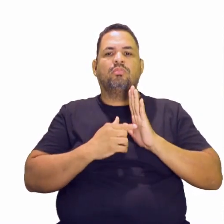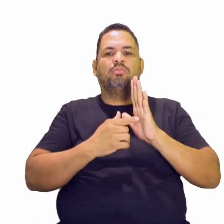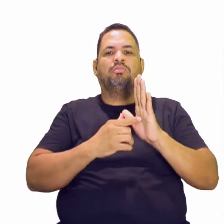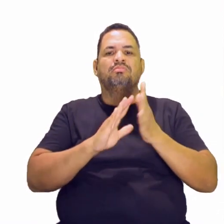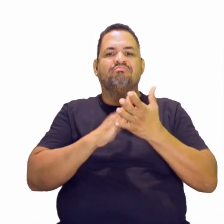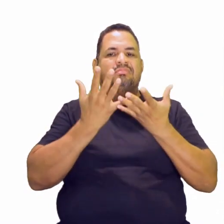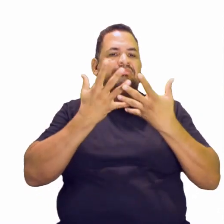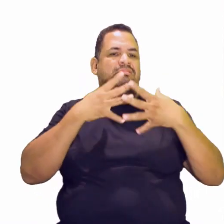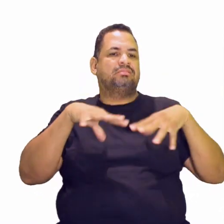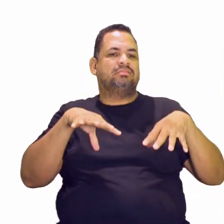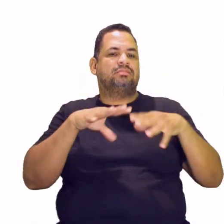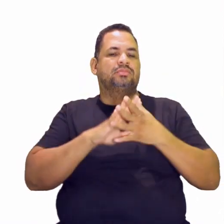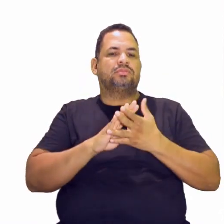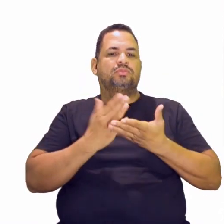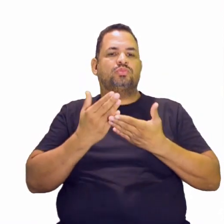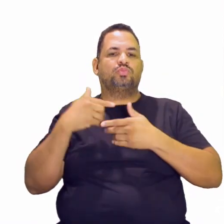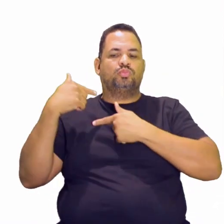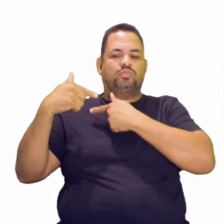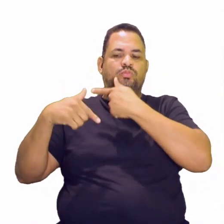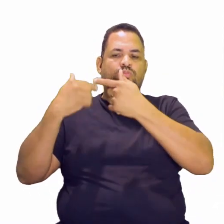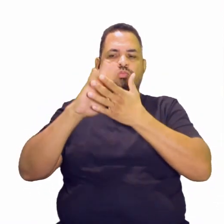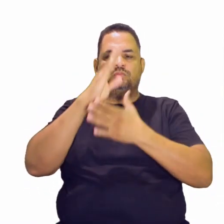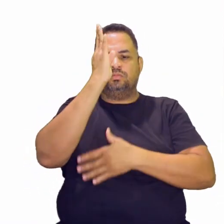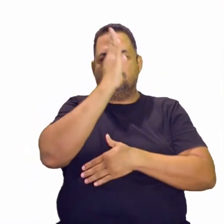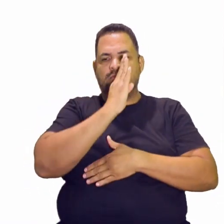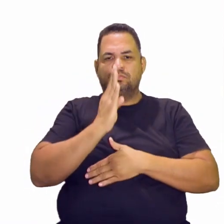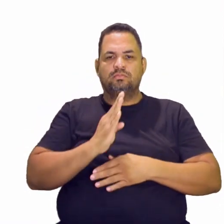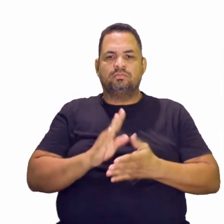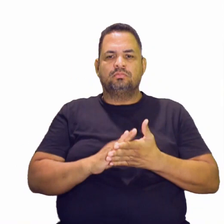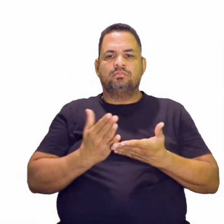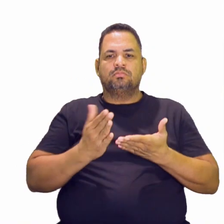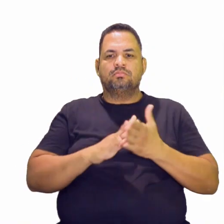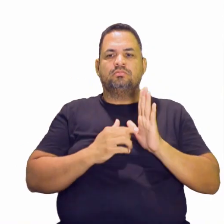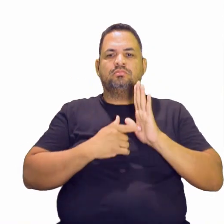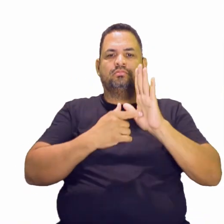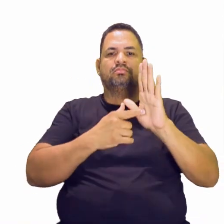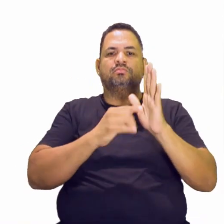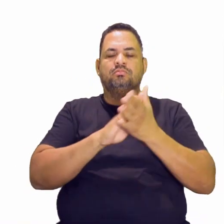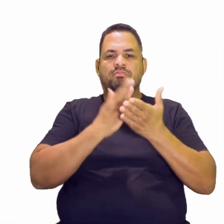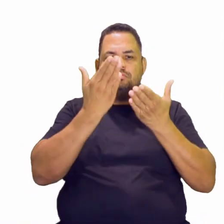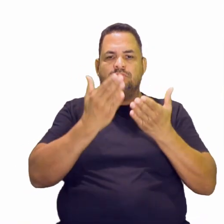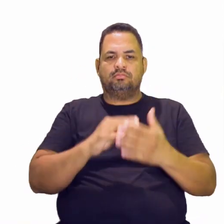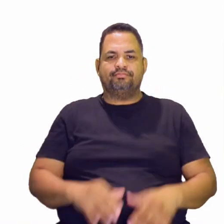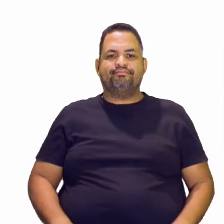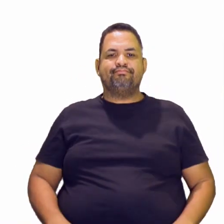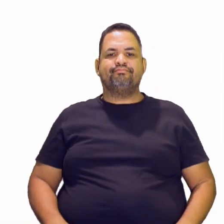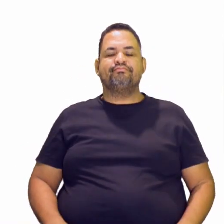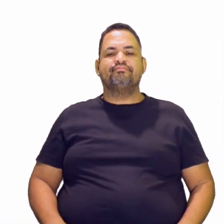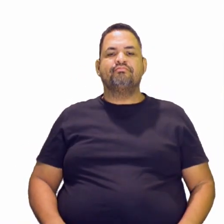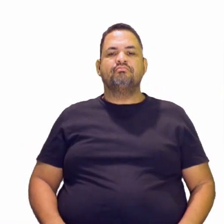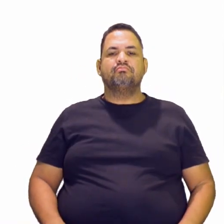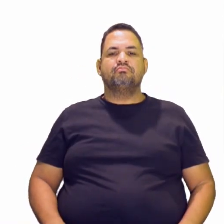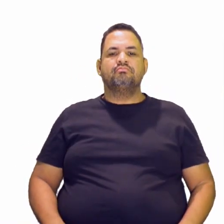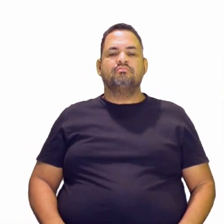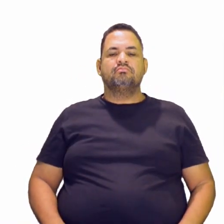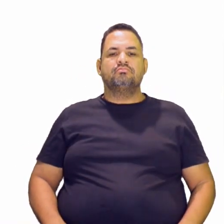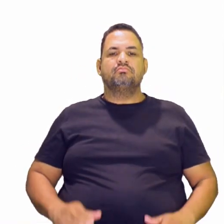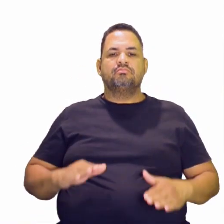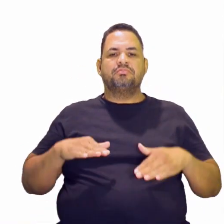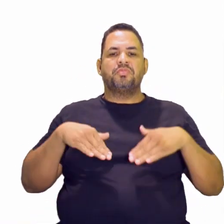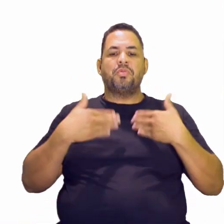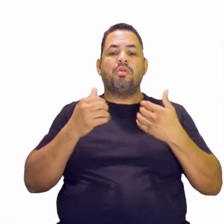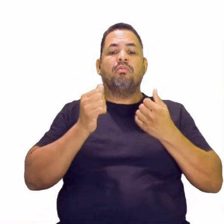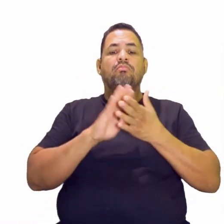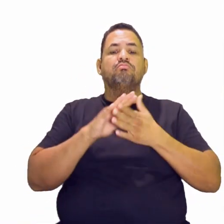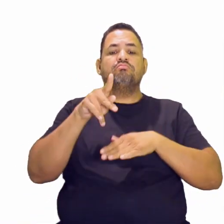de toda uma geração em relação ao Brasil. É apresentada a seguir. Que país